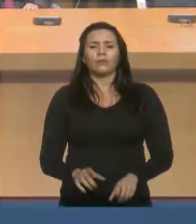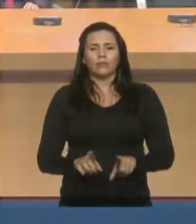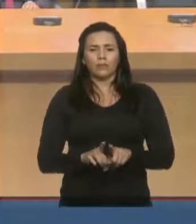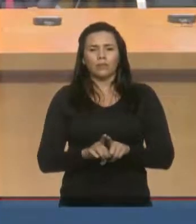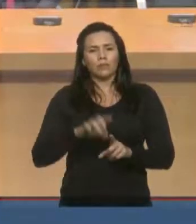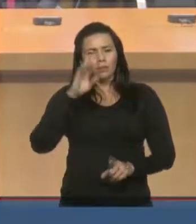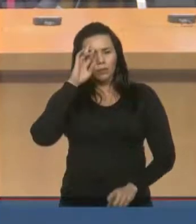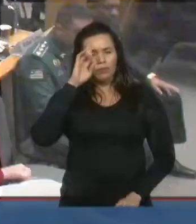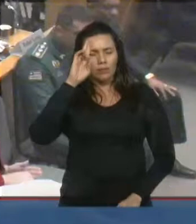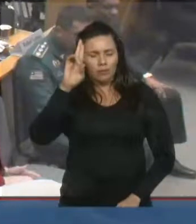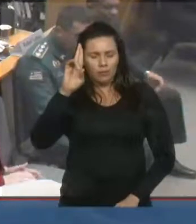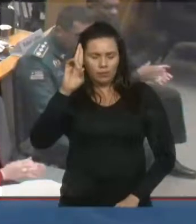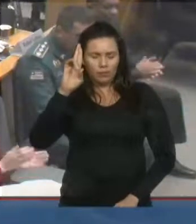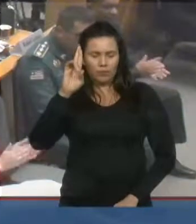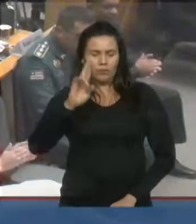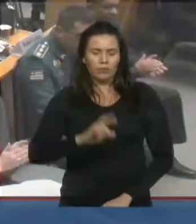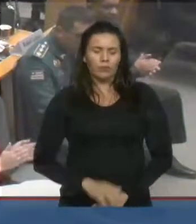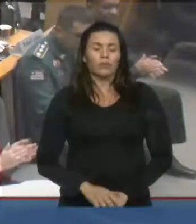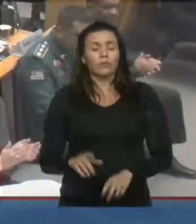CPTCA.